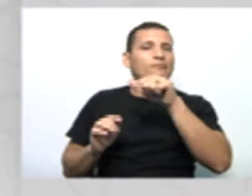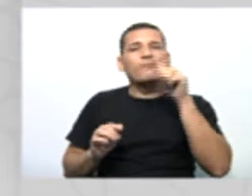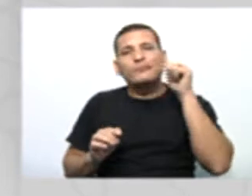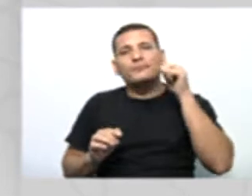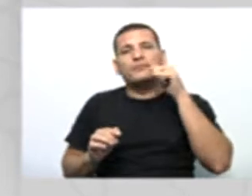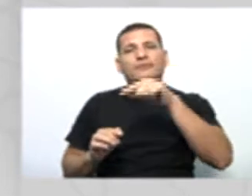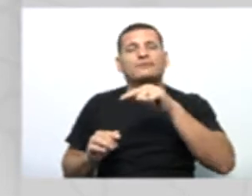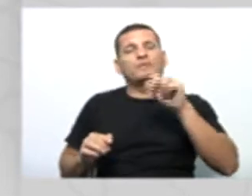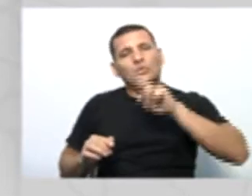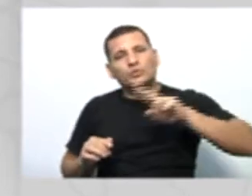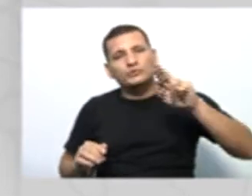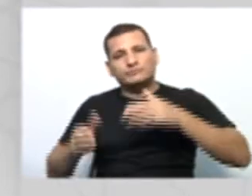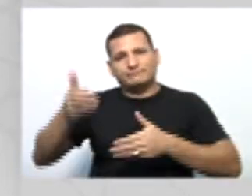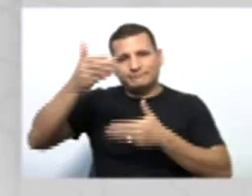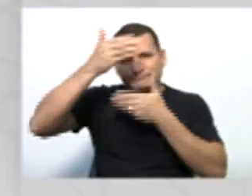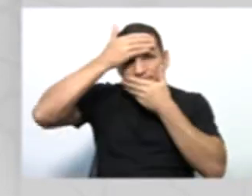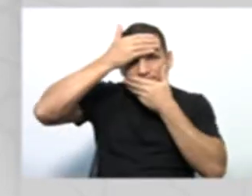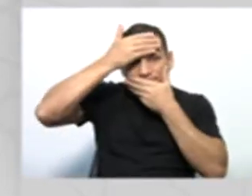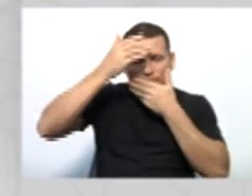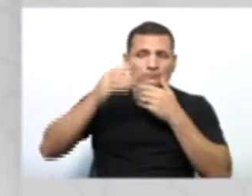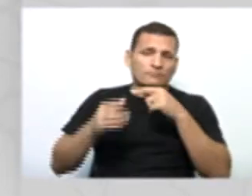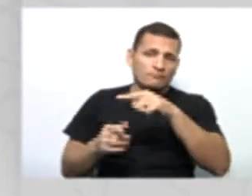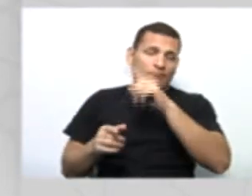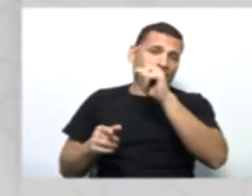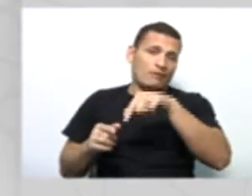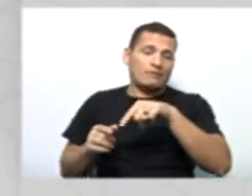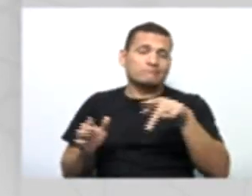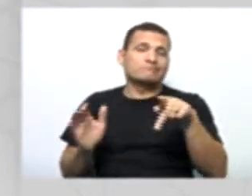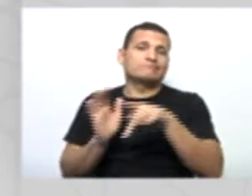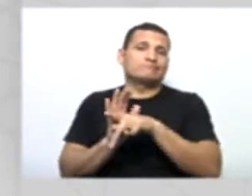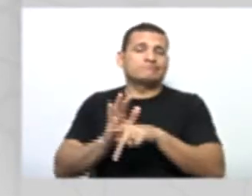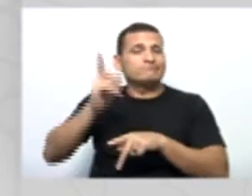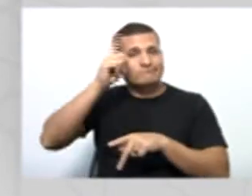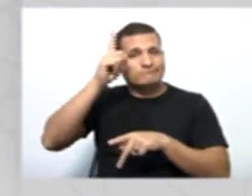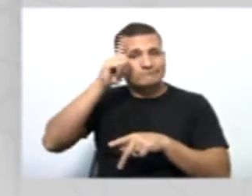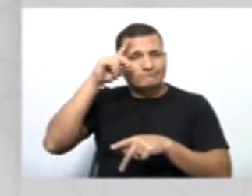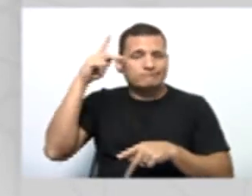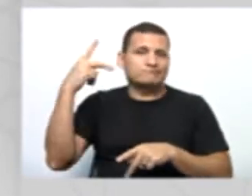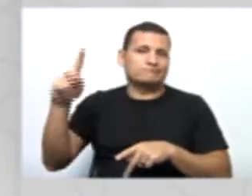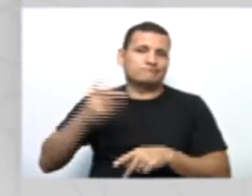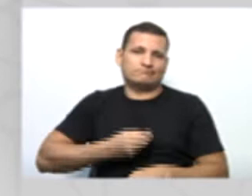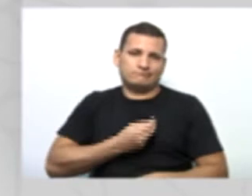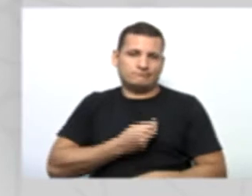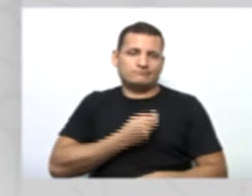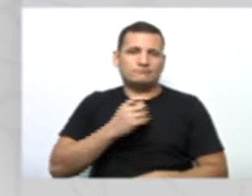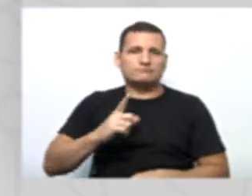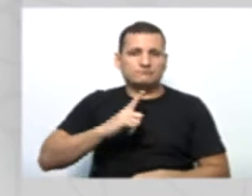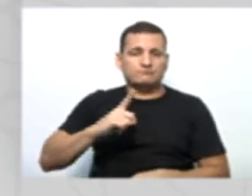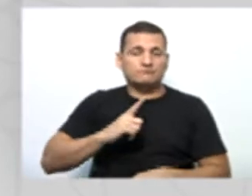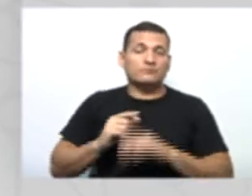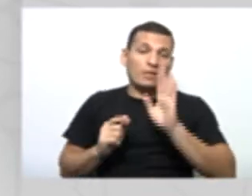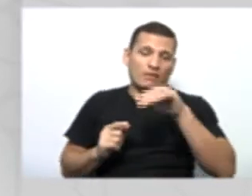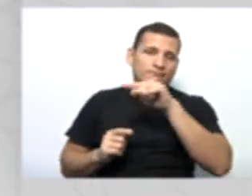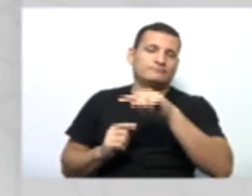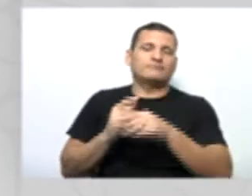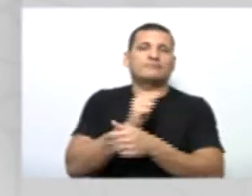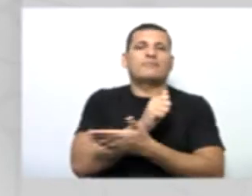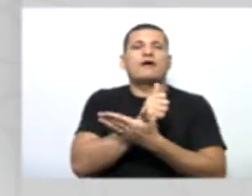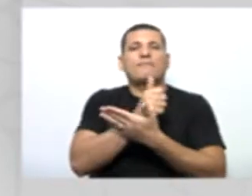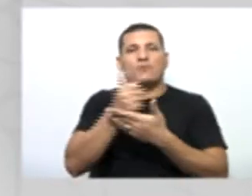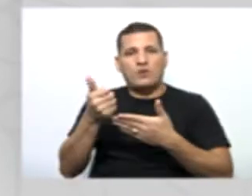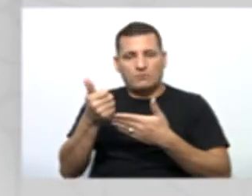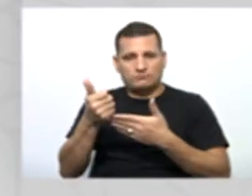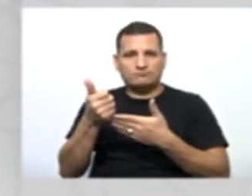devam utilizar a burca. Isso deve fazer parte do dia a dia, do cotidiano dessas mulheres. Isso seria a moral, a prática,